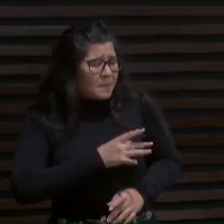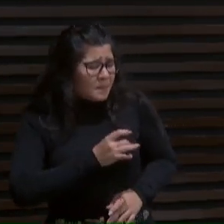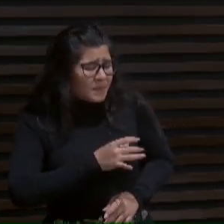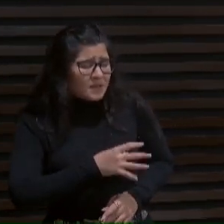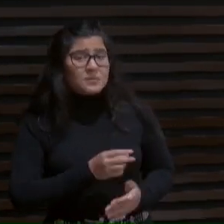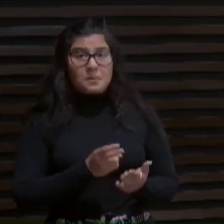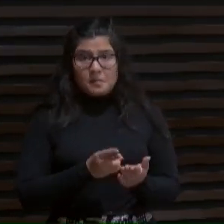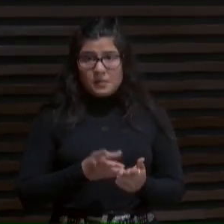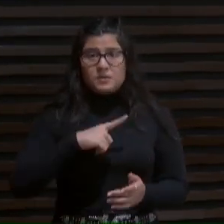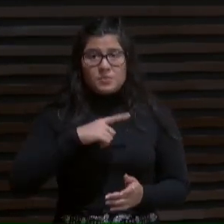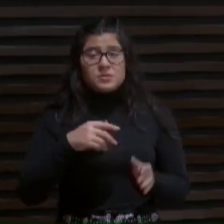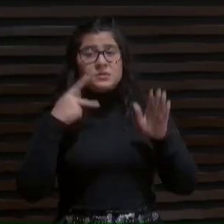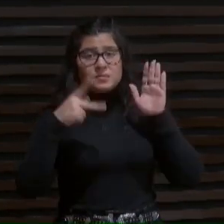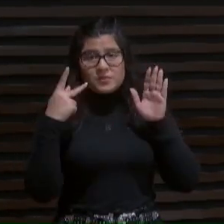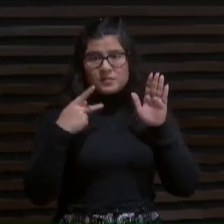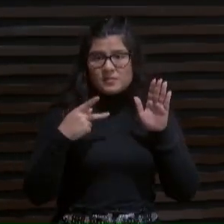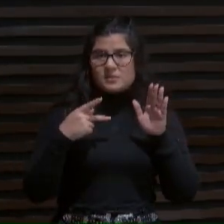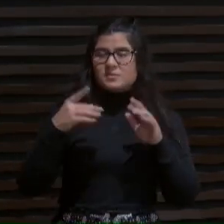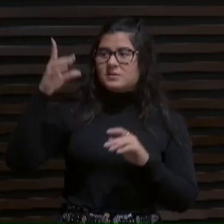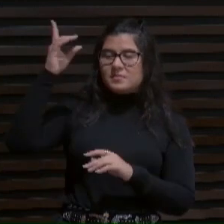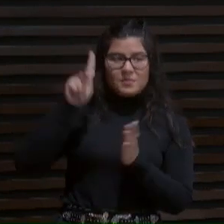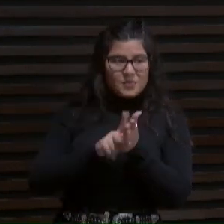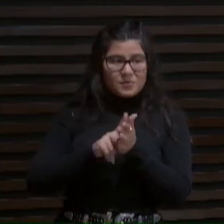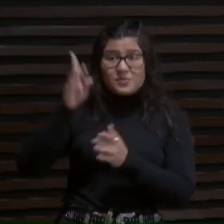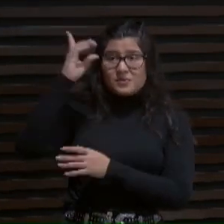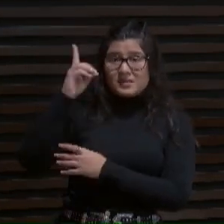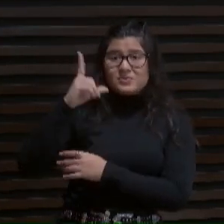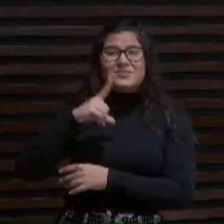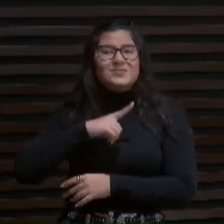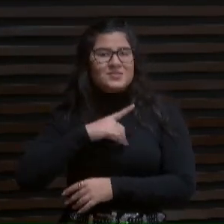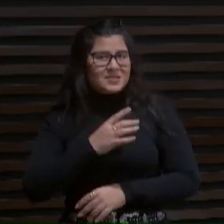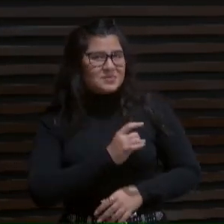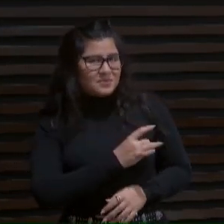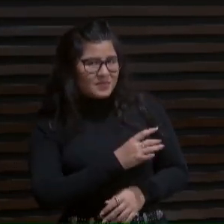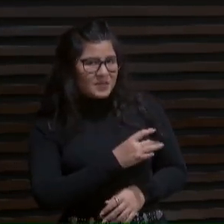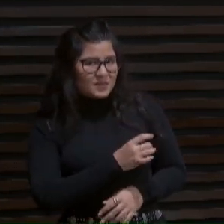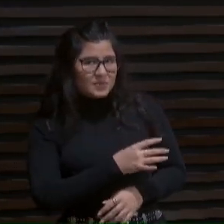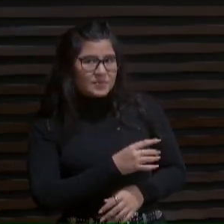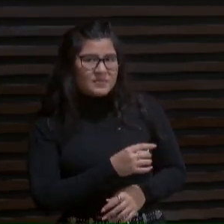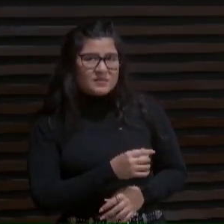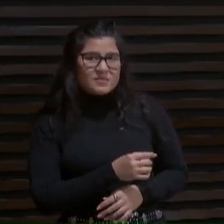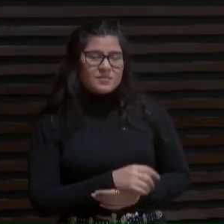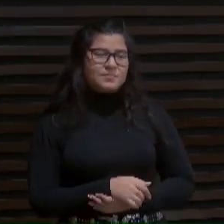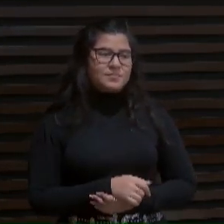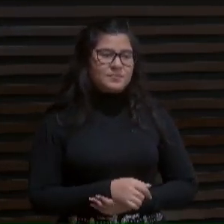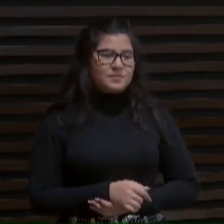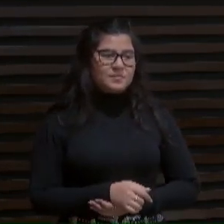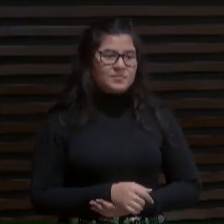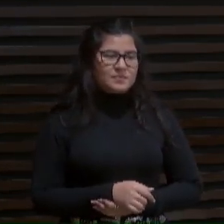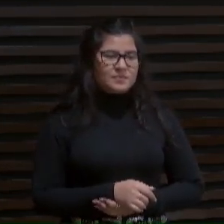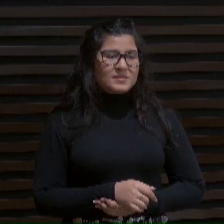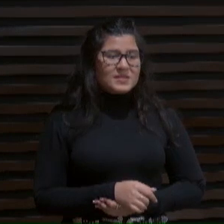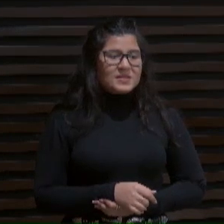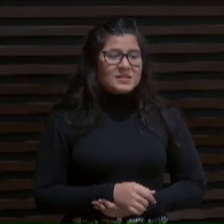havia uma promessa feita por Deus, houve um medo. Será mesmo que nós conquistaremos este lugar? Será